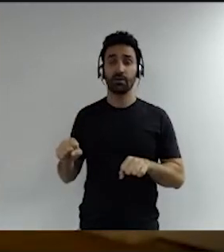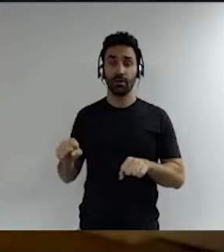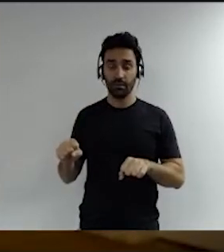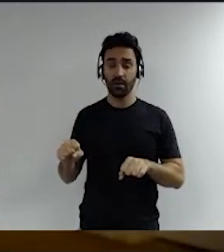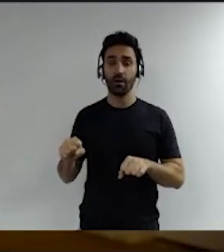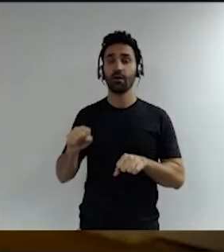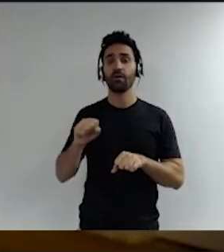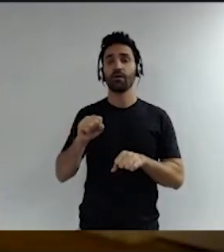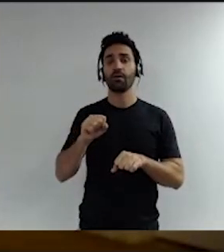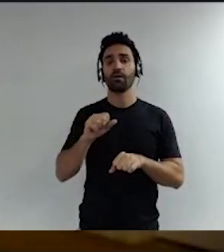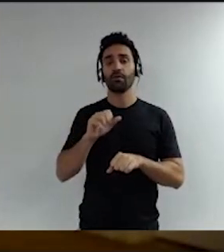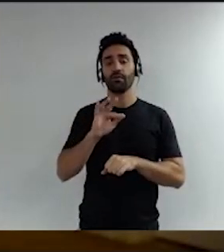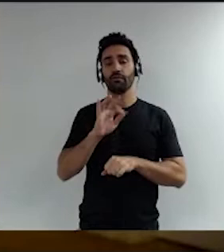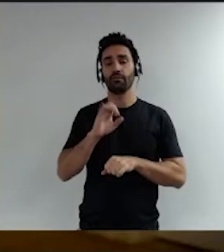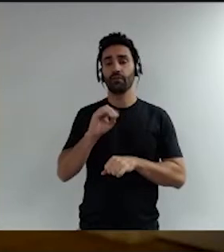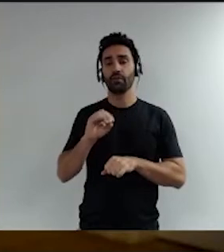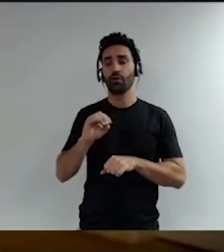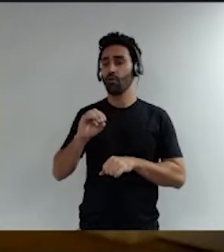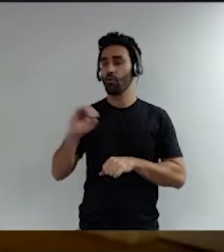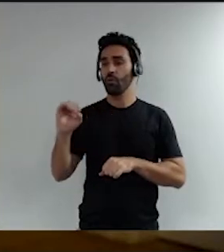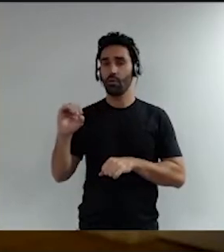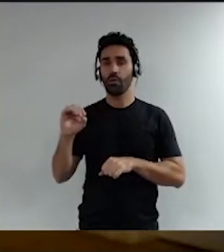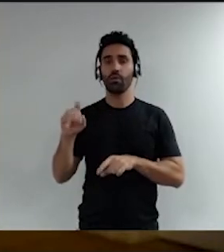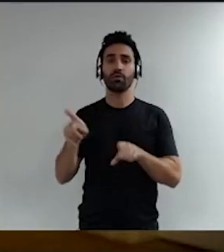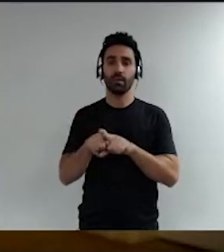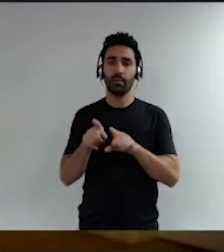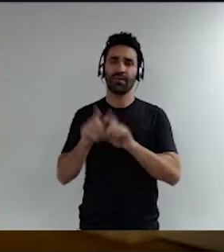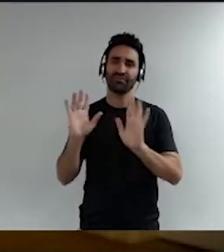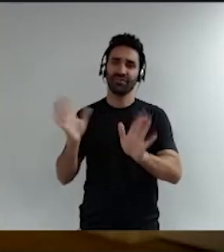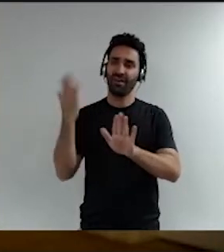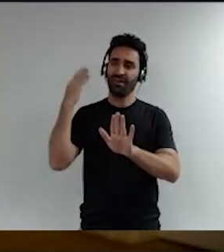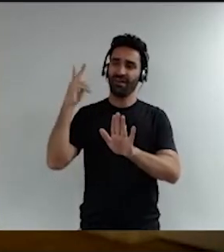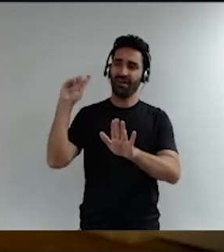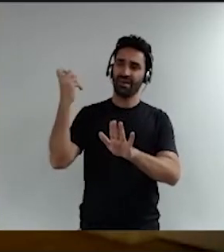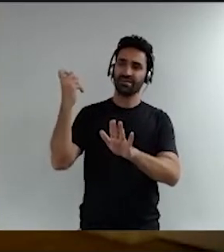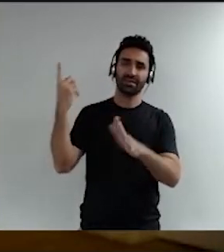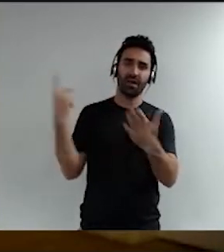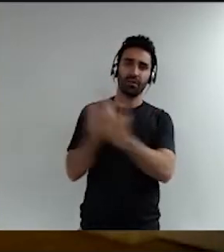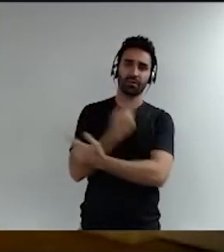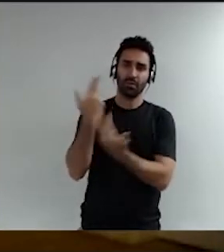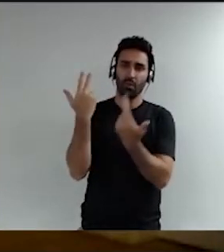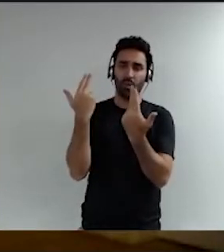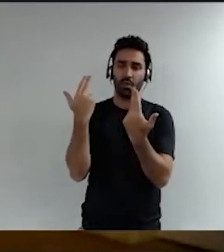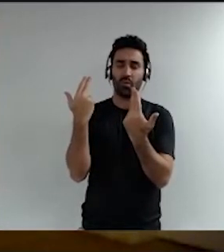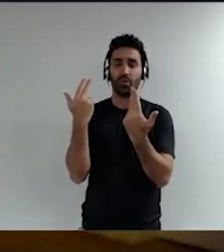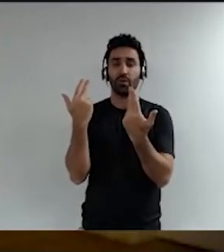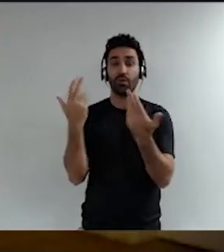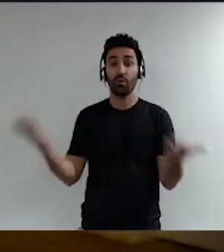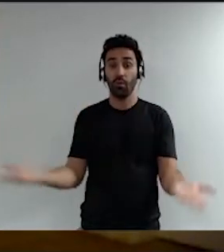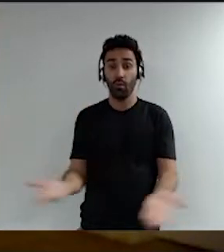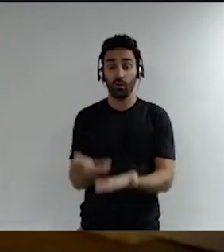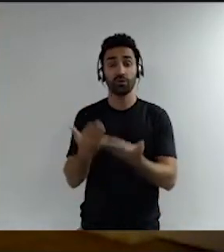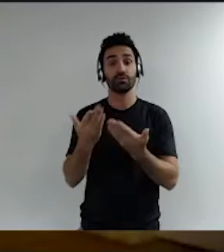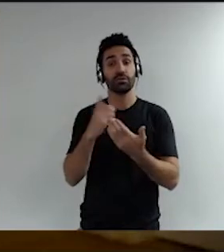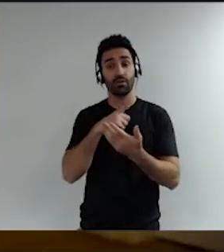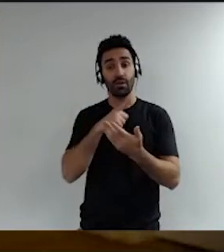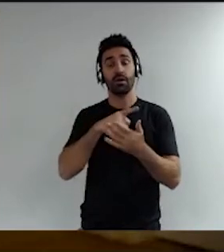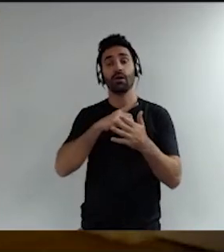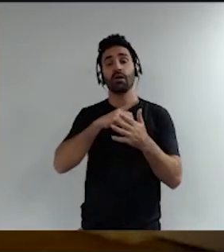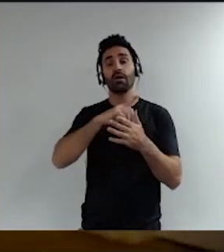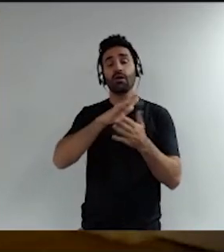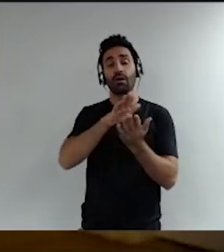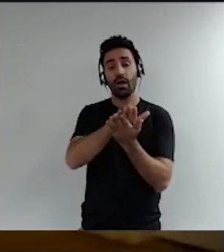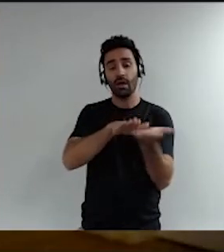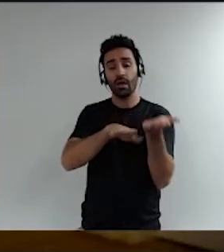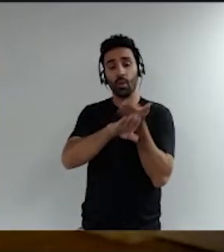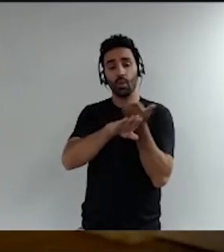law. E a força dos precedentes estão aí. Você, hoje, quando lê um recurso especial,